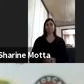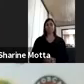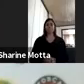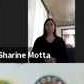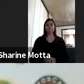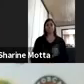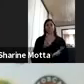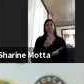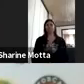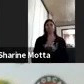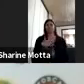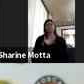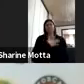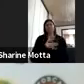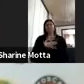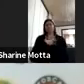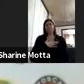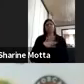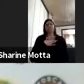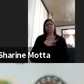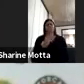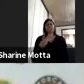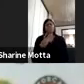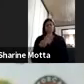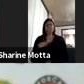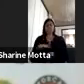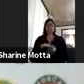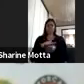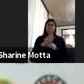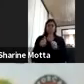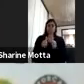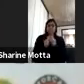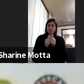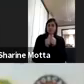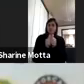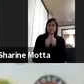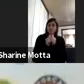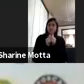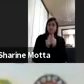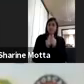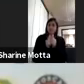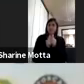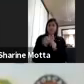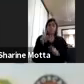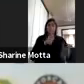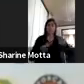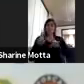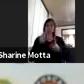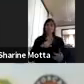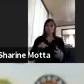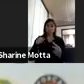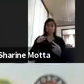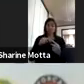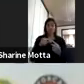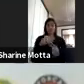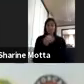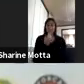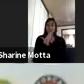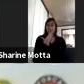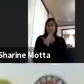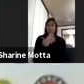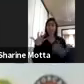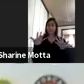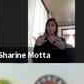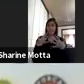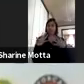ter você aqui, porque são raras as pessoas que têm uma visão assim tão objetiva e uma tradução dos fatos